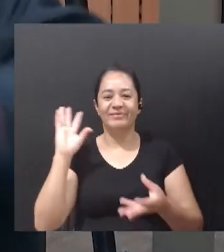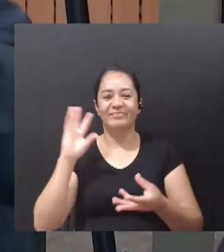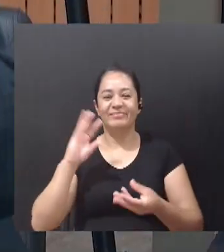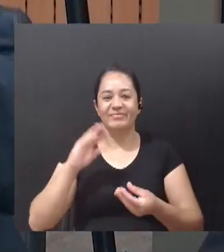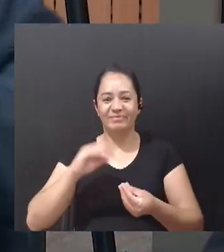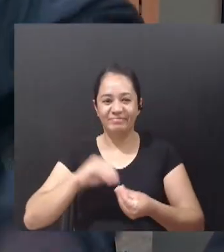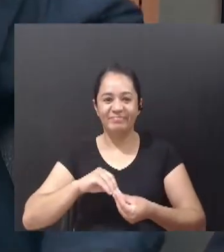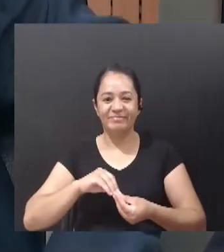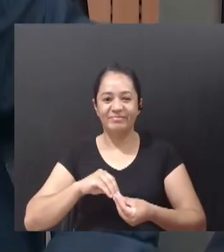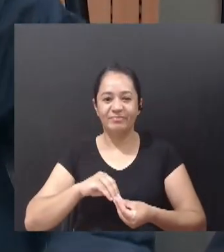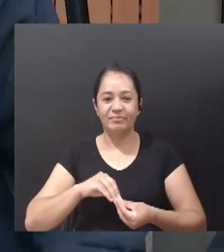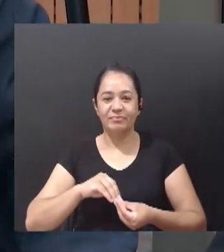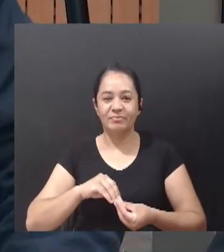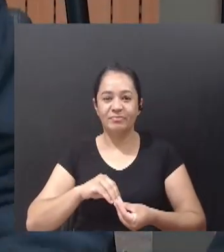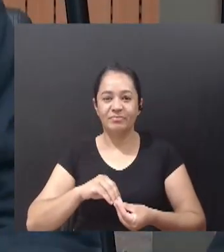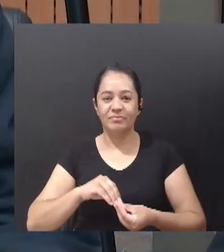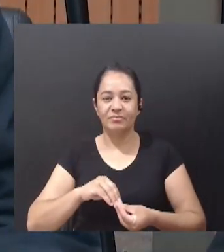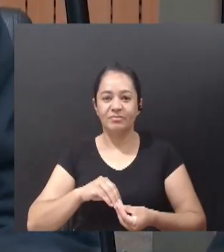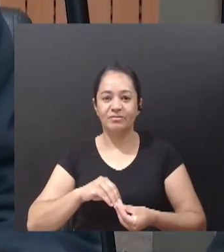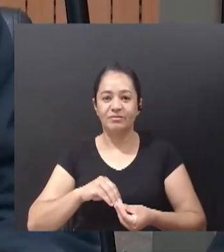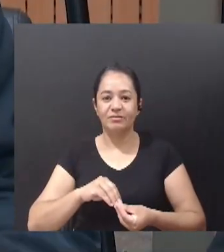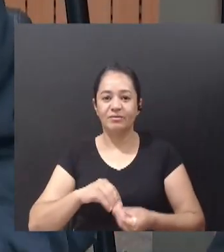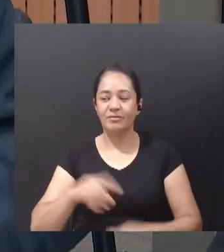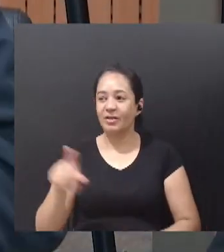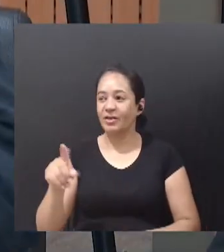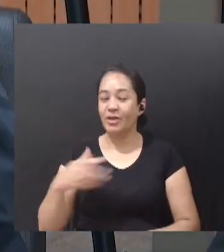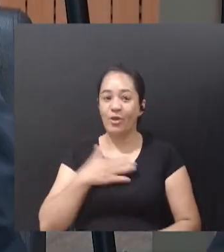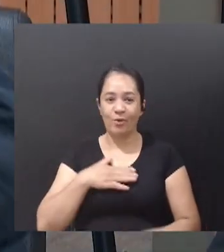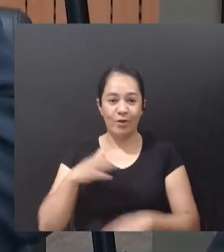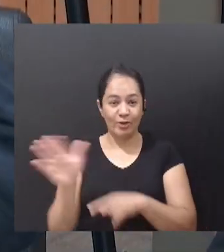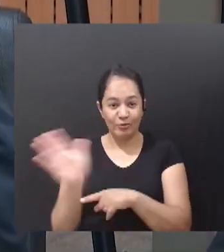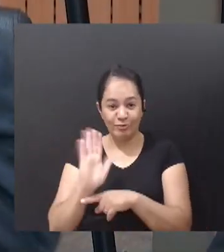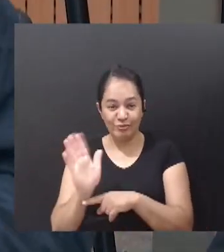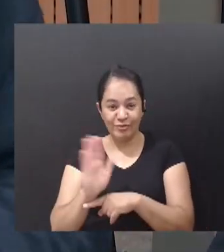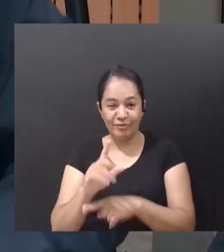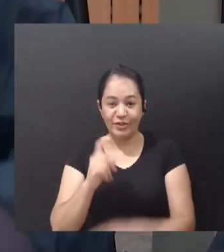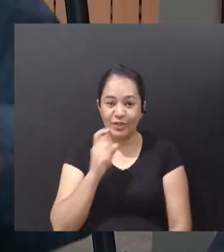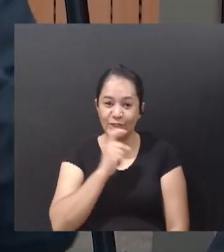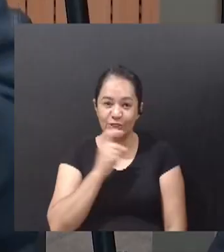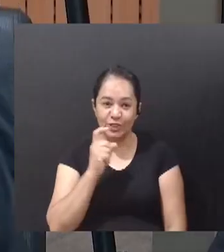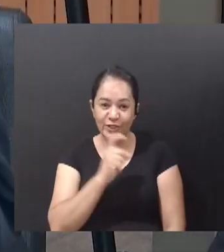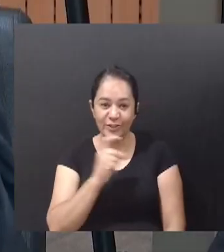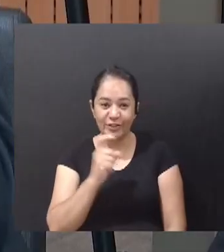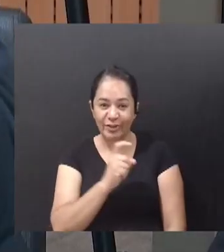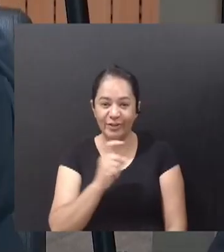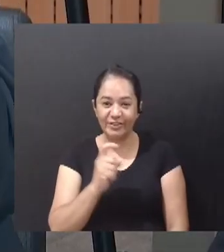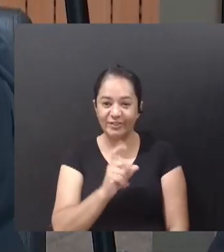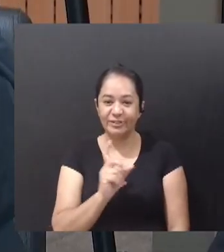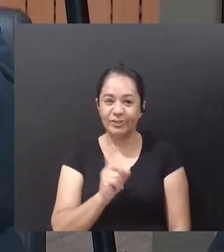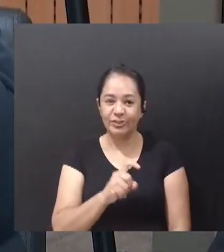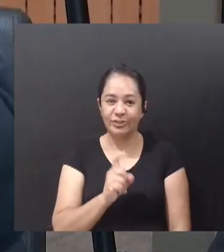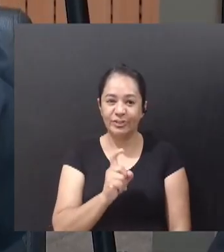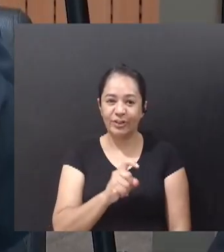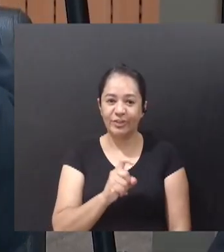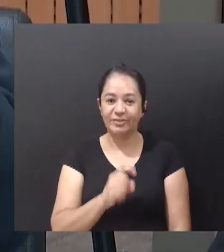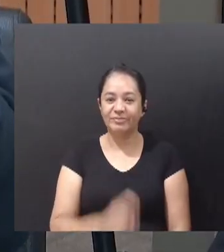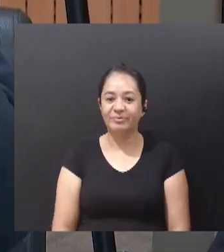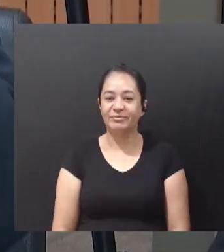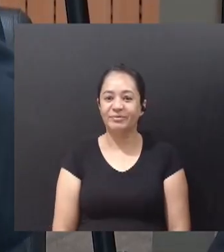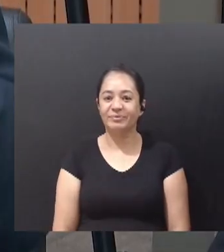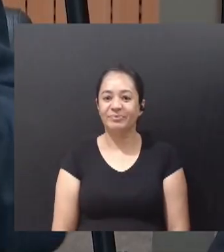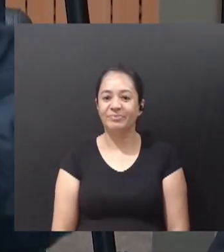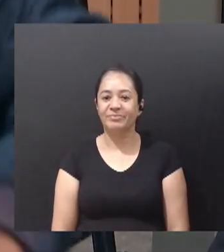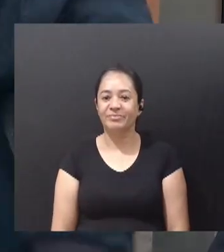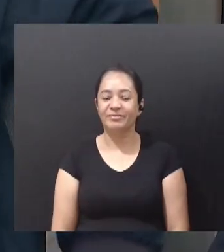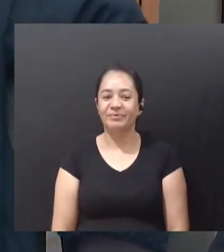eu gosto também de fazer vídeo no TikTok. Né? Vou ter que falar isso aqui agora. Eu postei um vídeo, Renato,